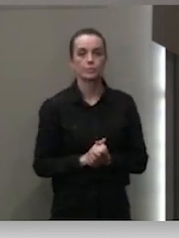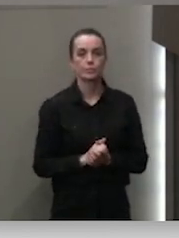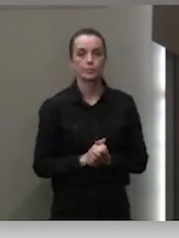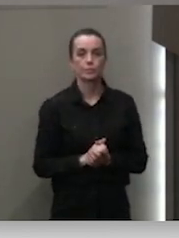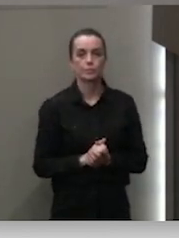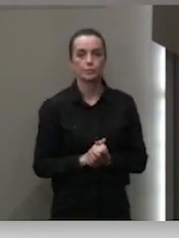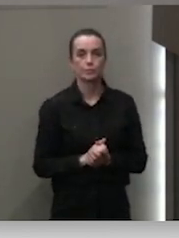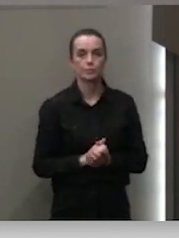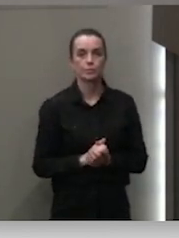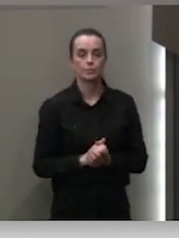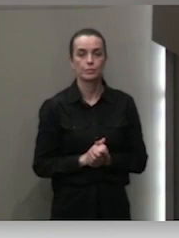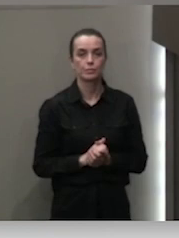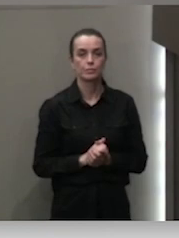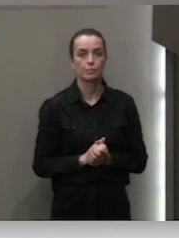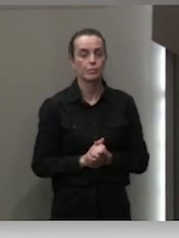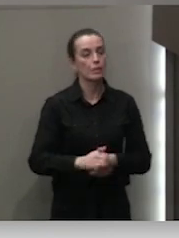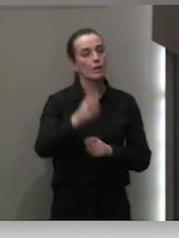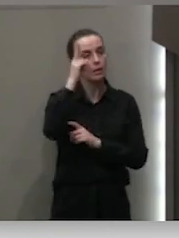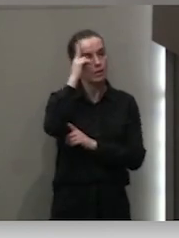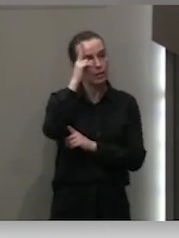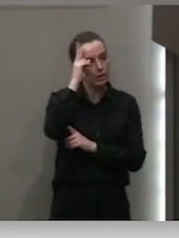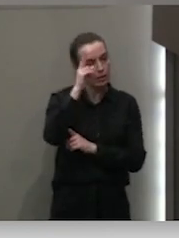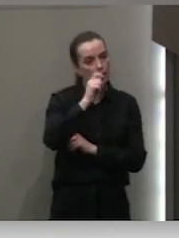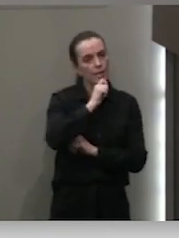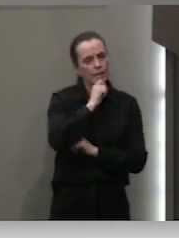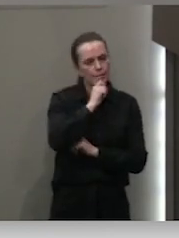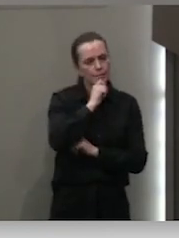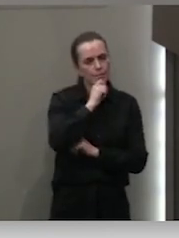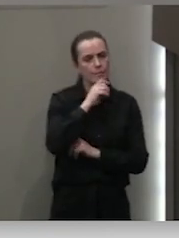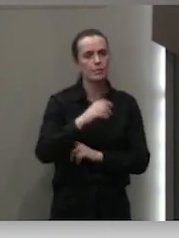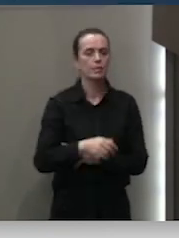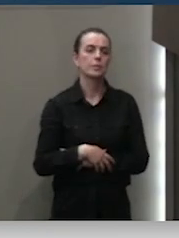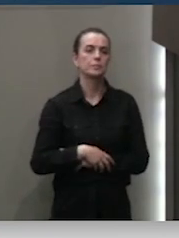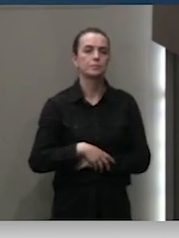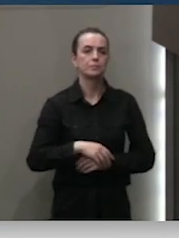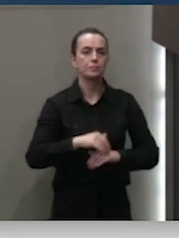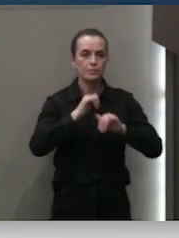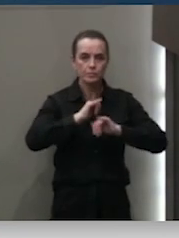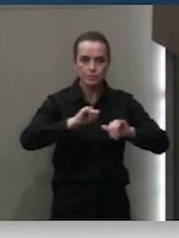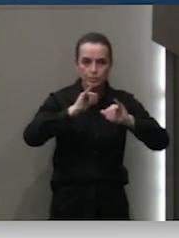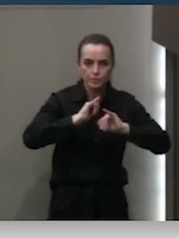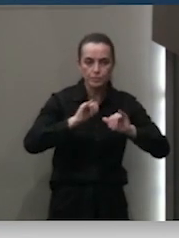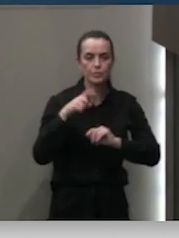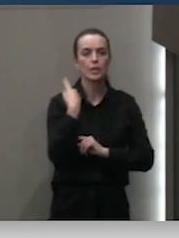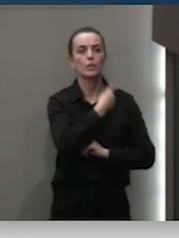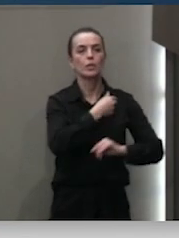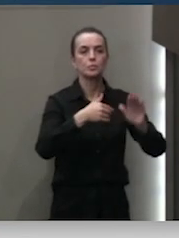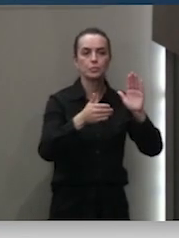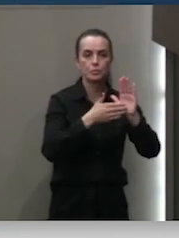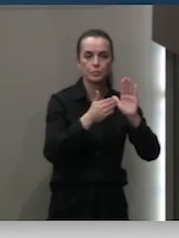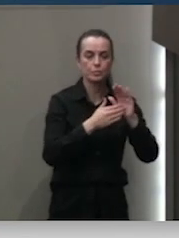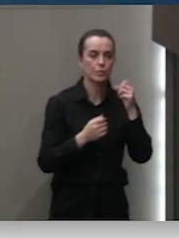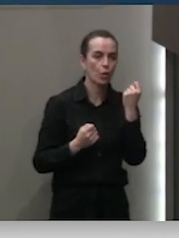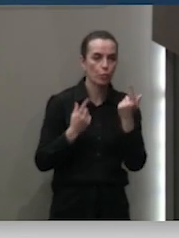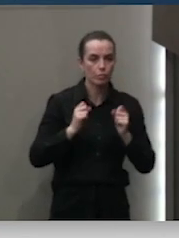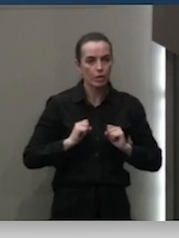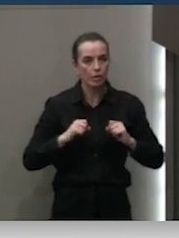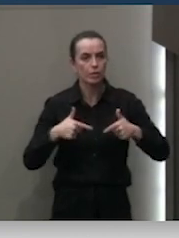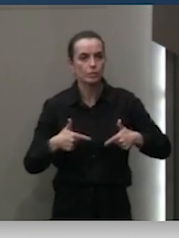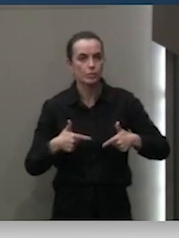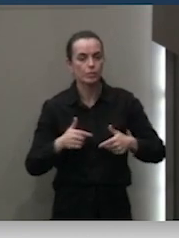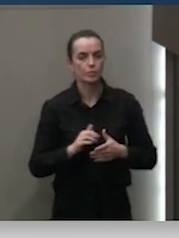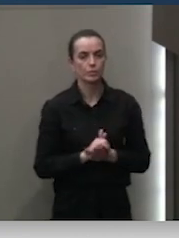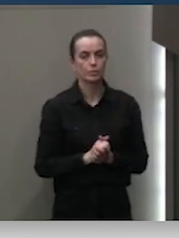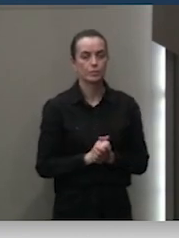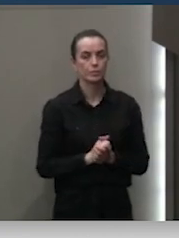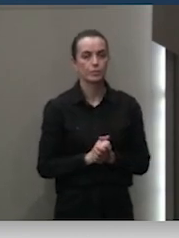parlamentares lembro que ainda na campanha nos propusemos algumas ações dentre